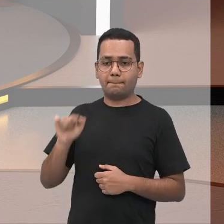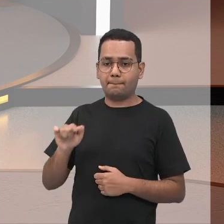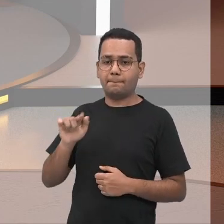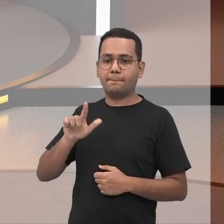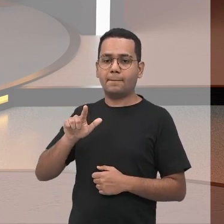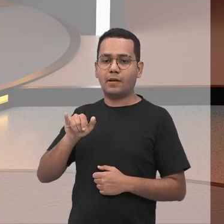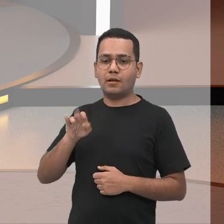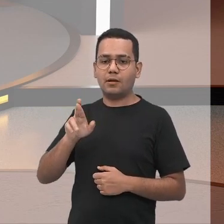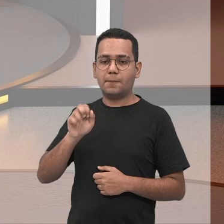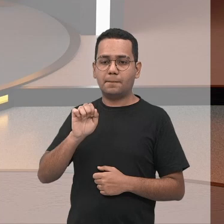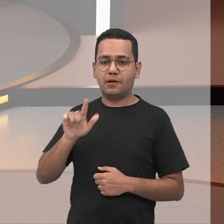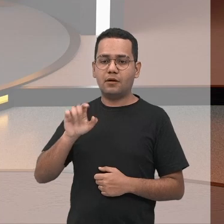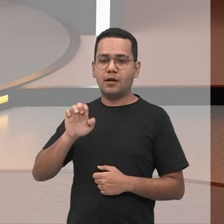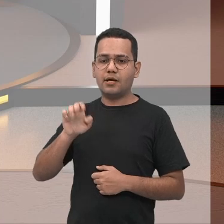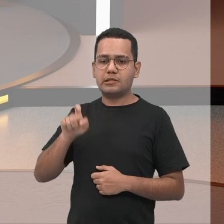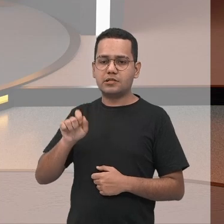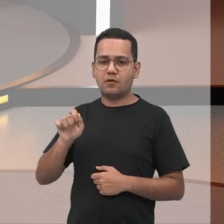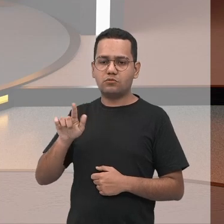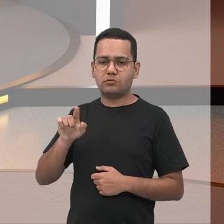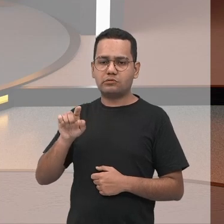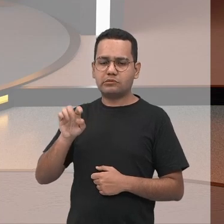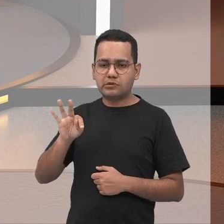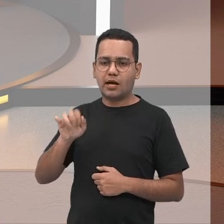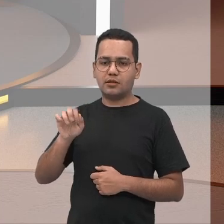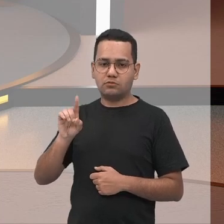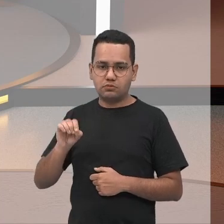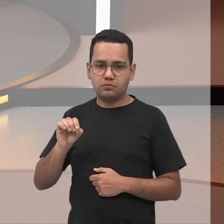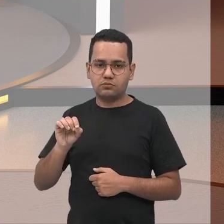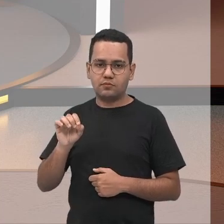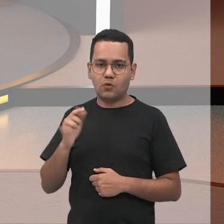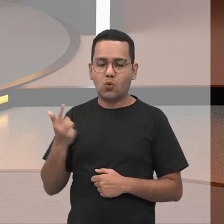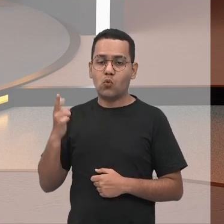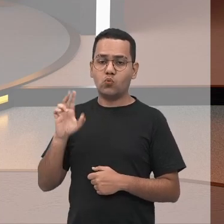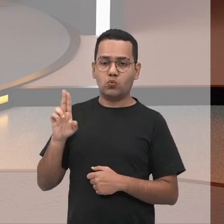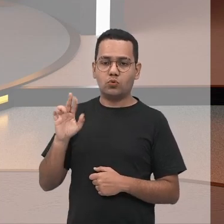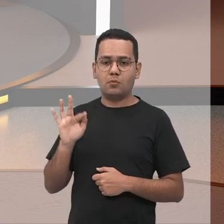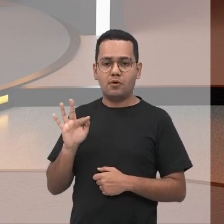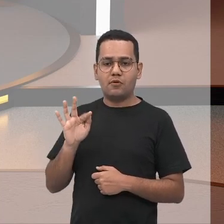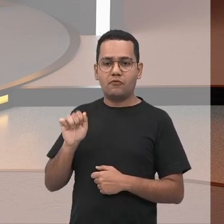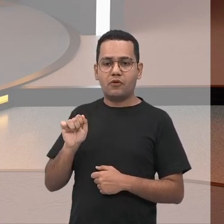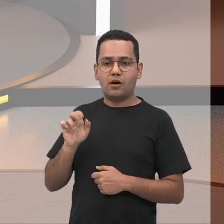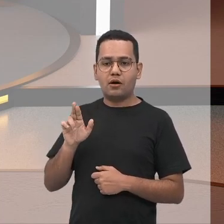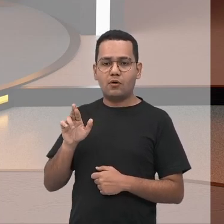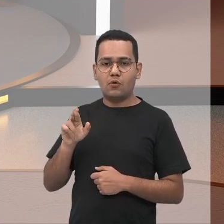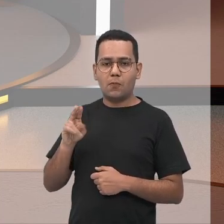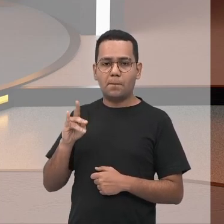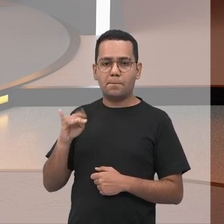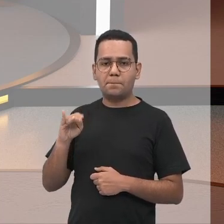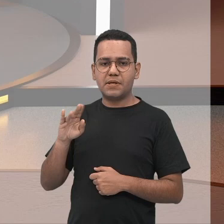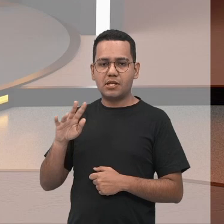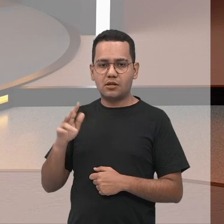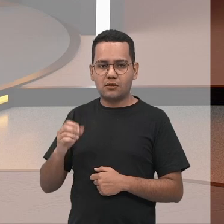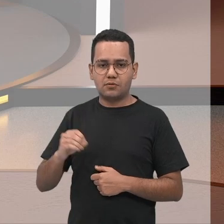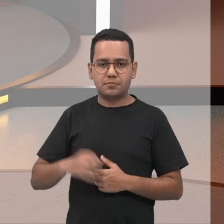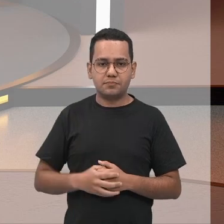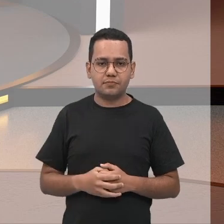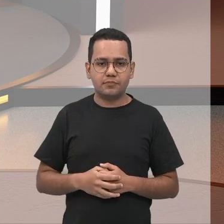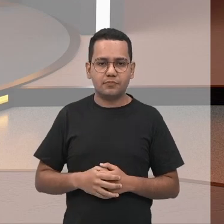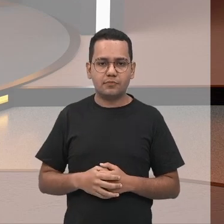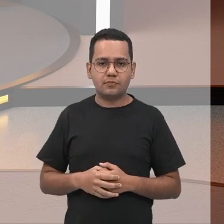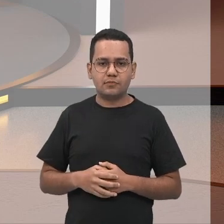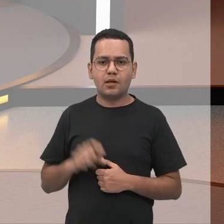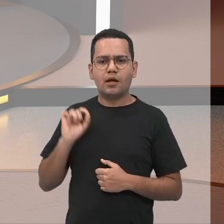Liberal Exaltado, também conhecido como Farroupilhos, né, ou Farroupilha. o que era facção